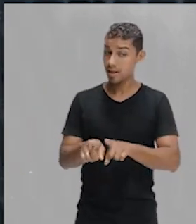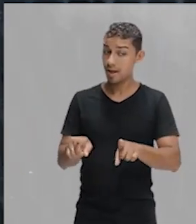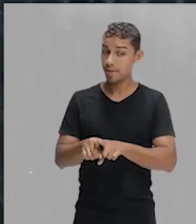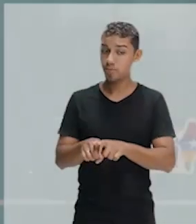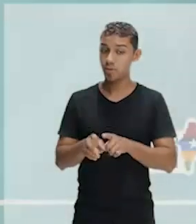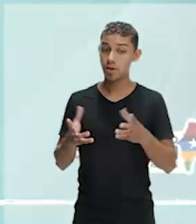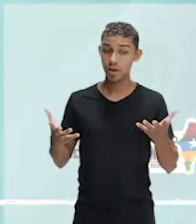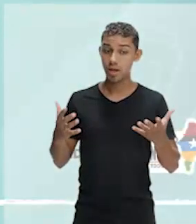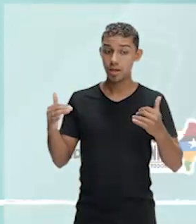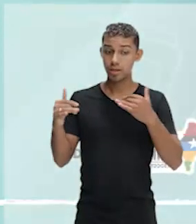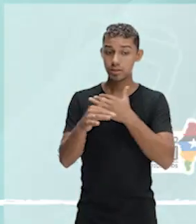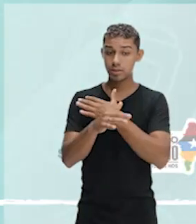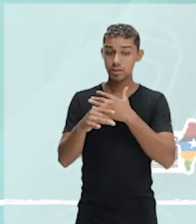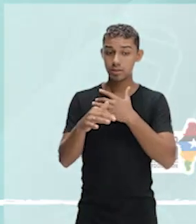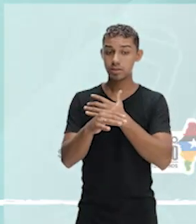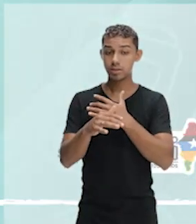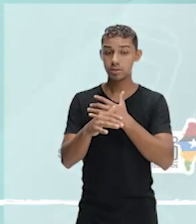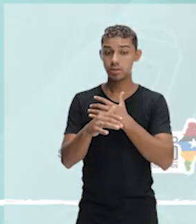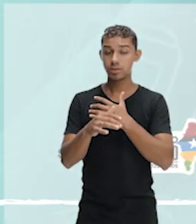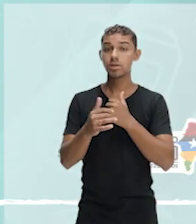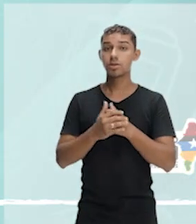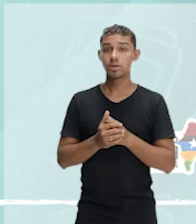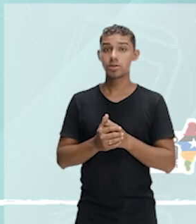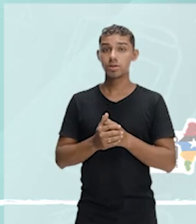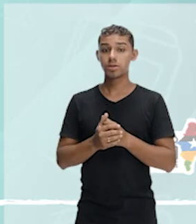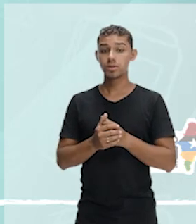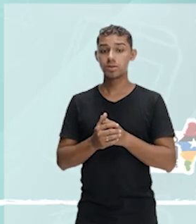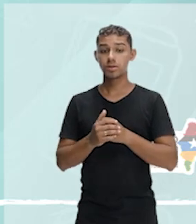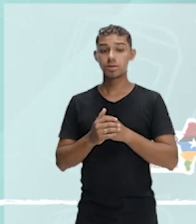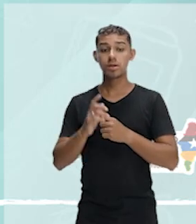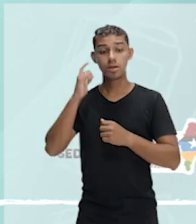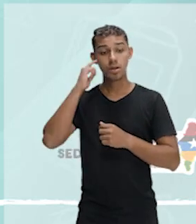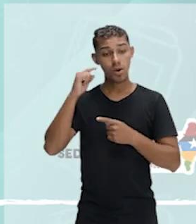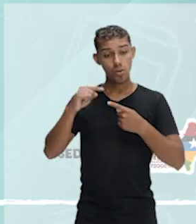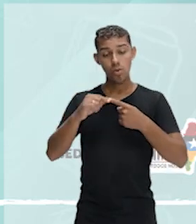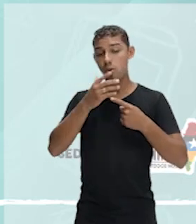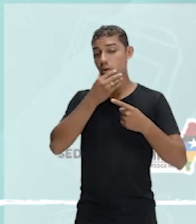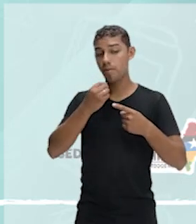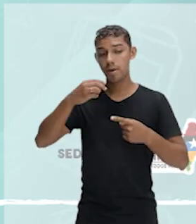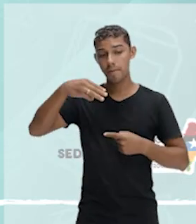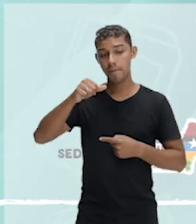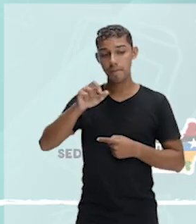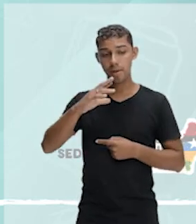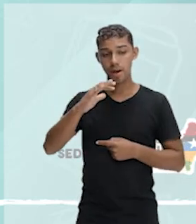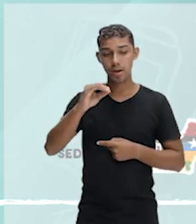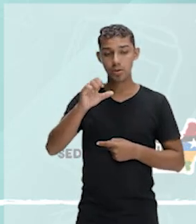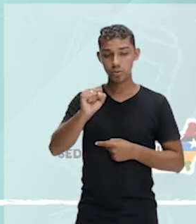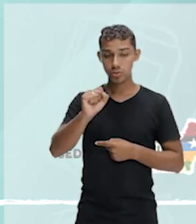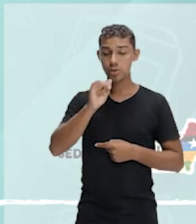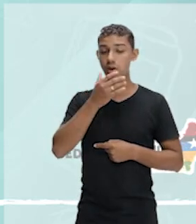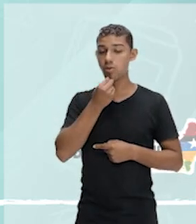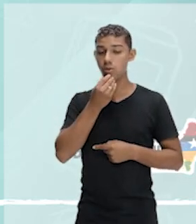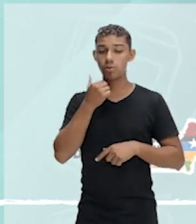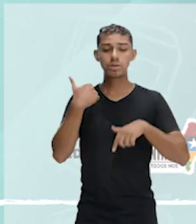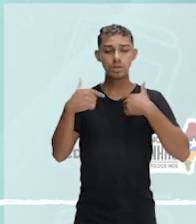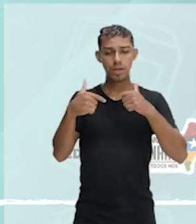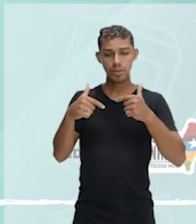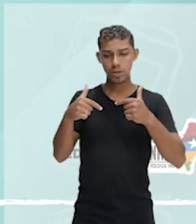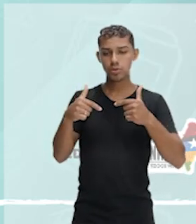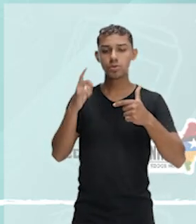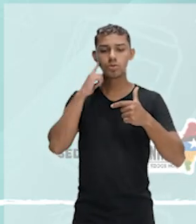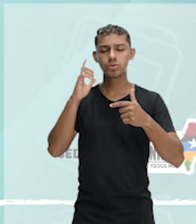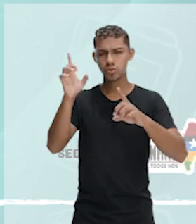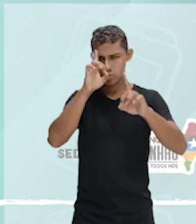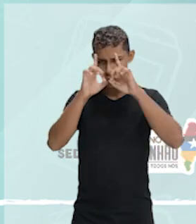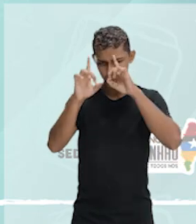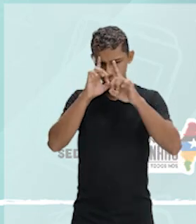la ciudad, o trânsito na cidade. Então, Marcos é um homem trabalhador comum, né, que se levanta todos os dias